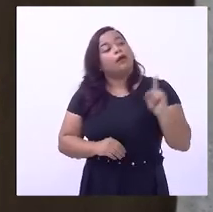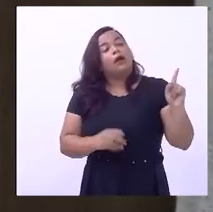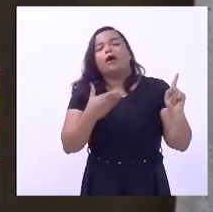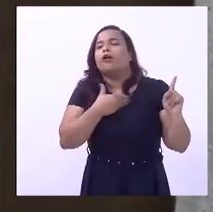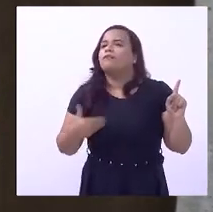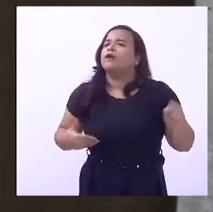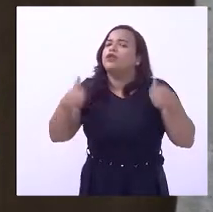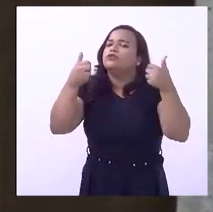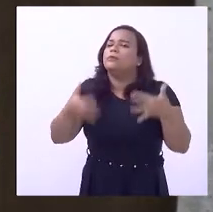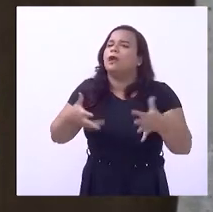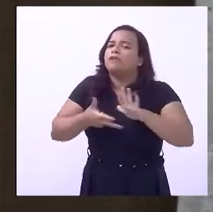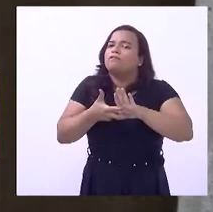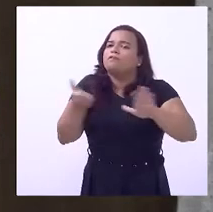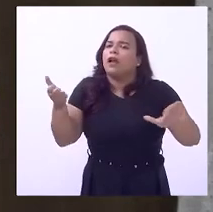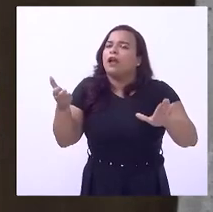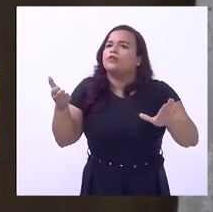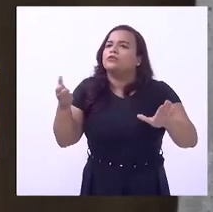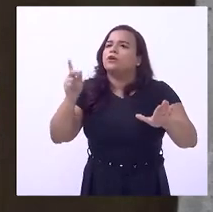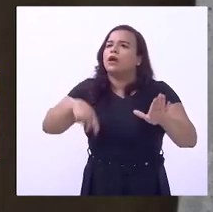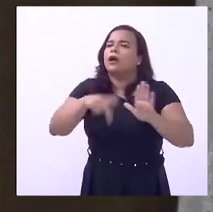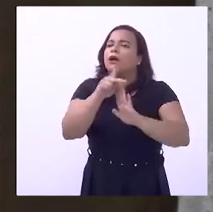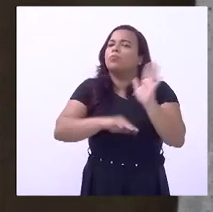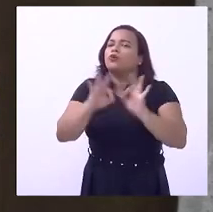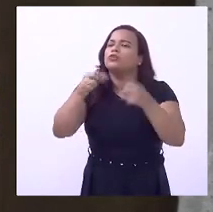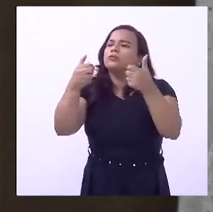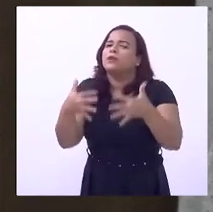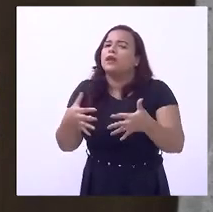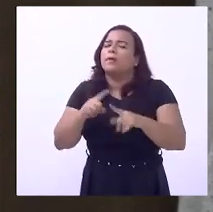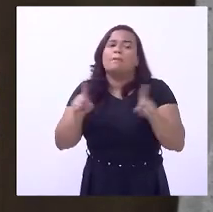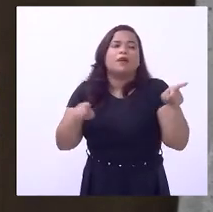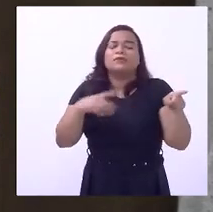o projeto, ele sequer faz referência,